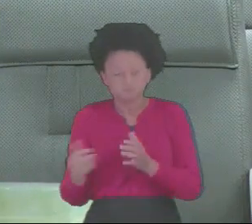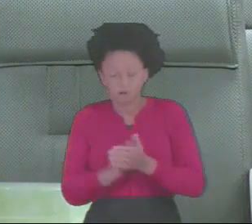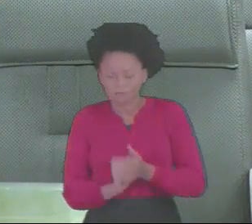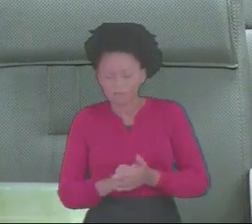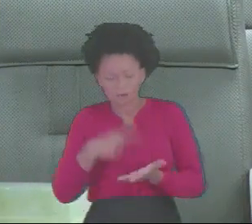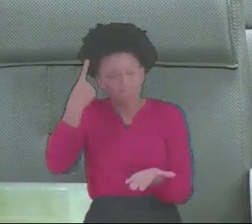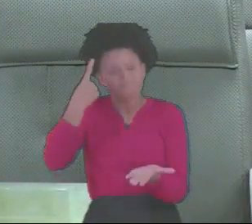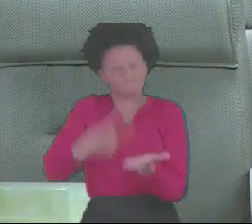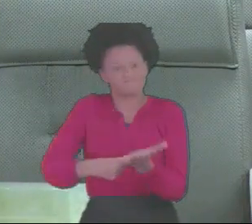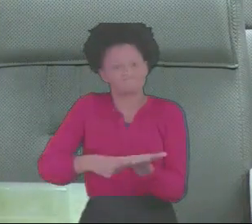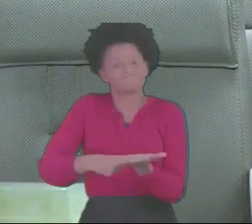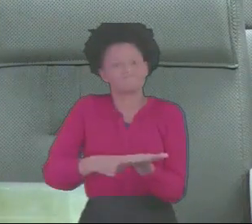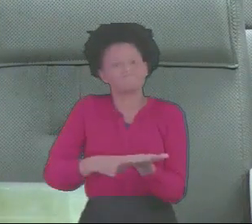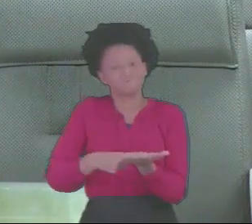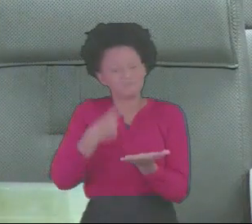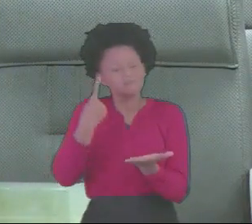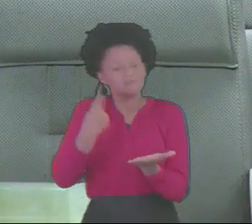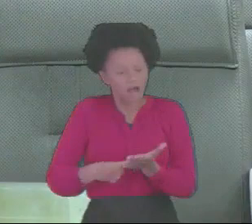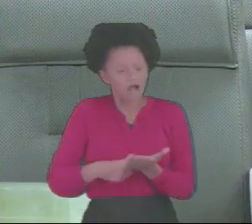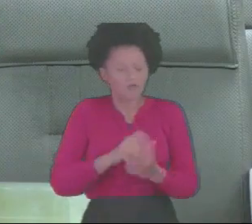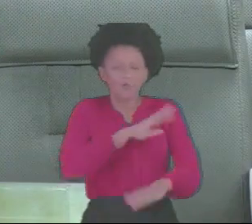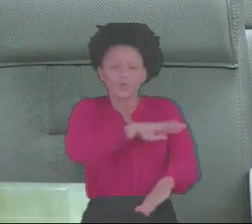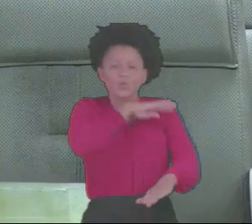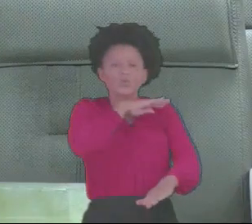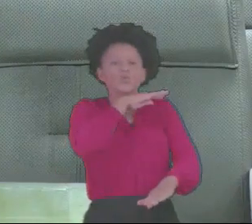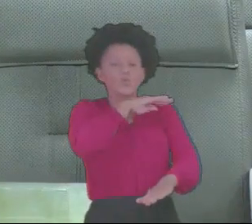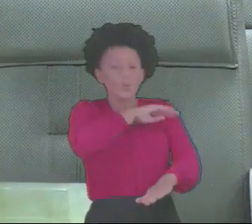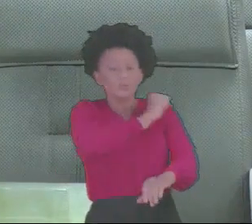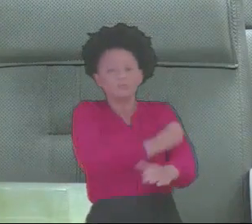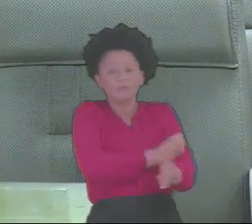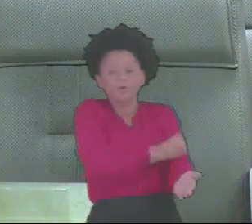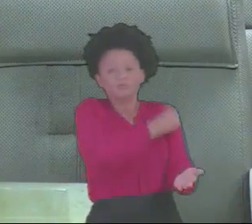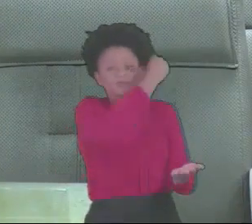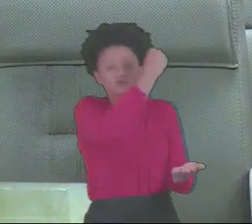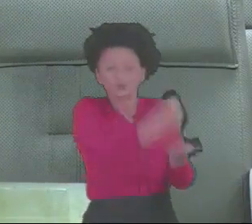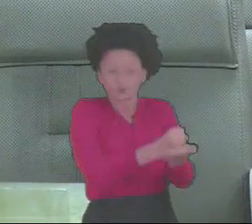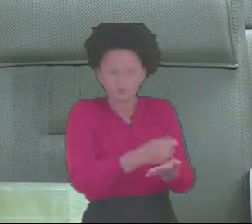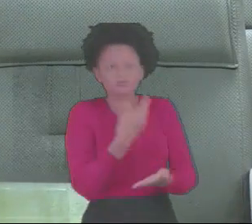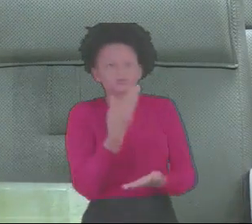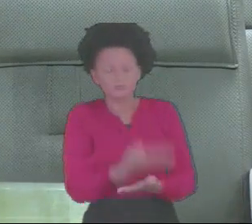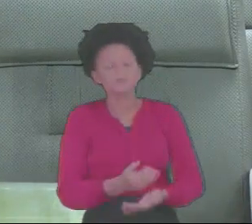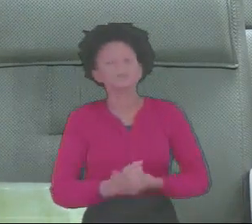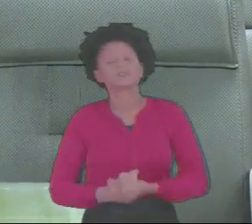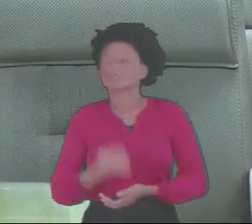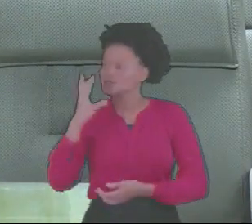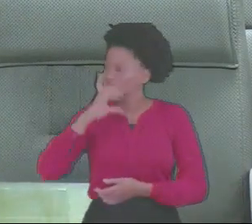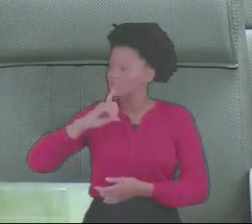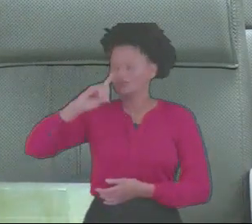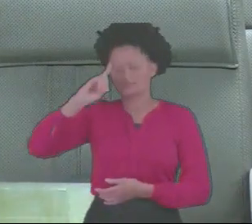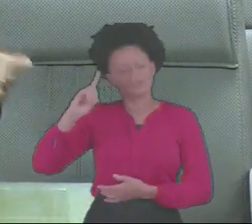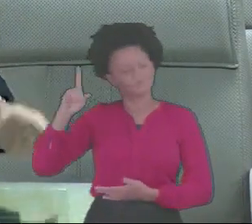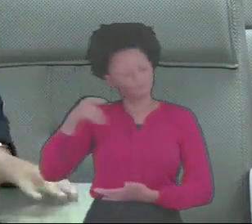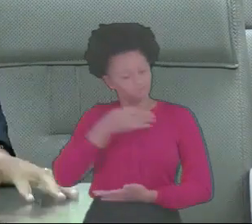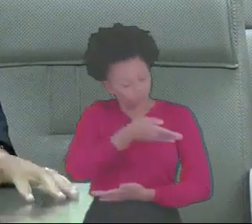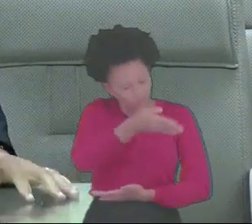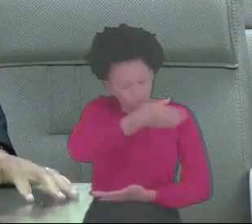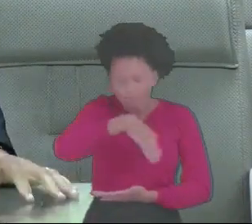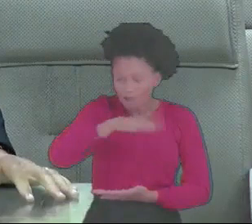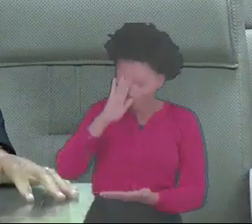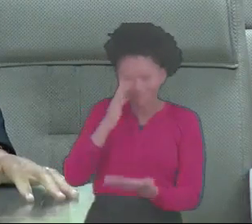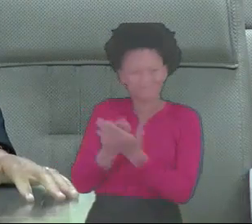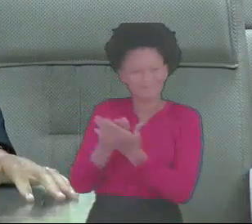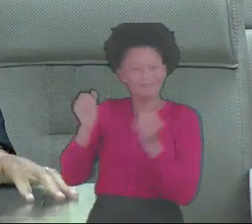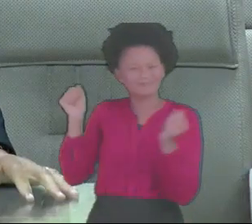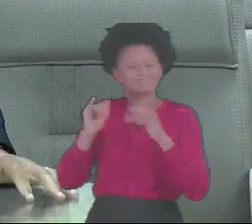estabelecido entre Deus e Moisés ainda está em voga e que este povo acredita nas grandes bençãos de